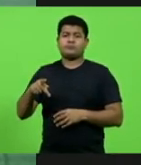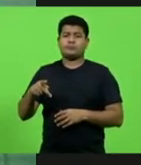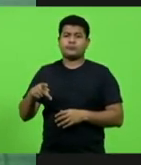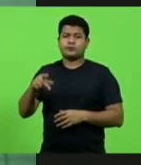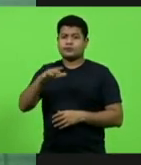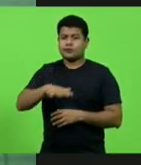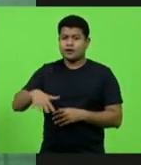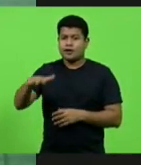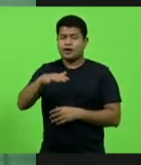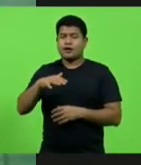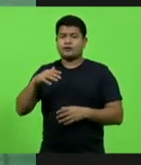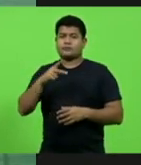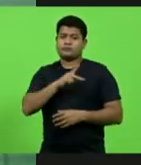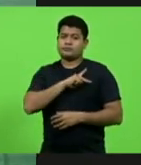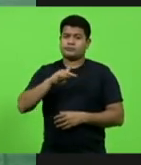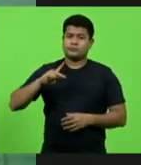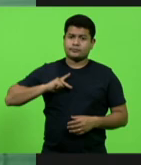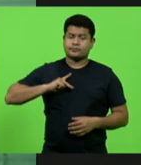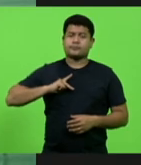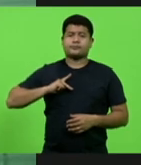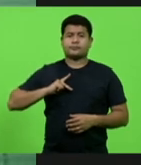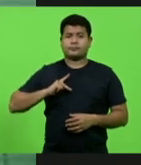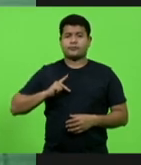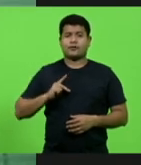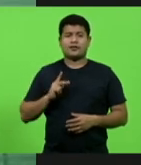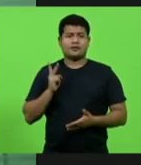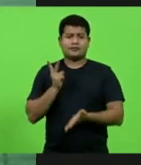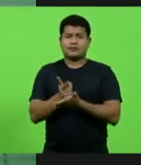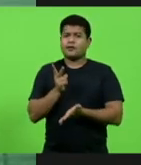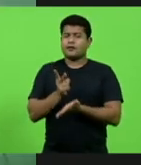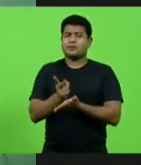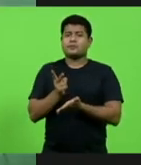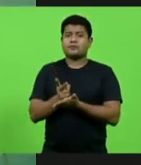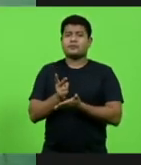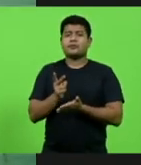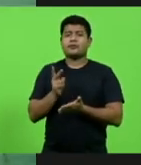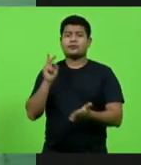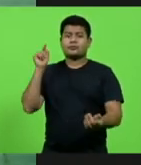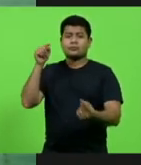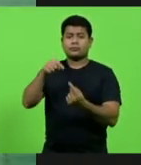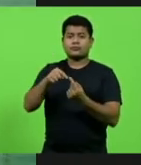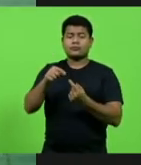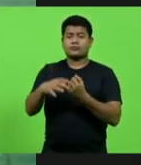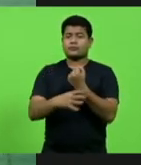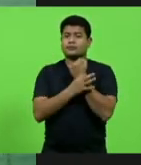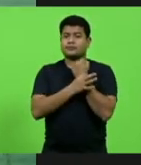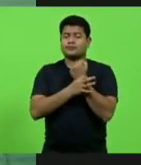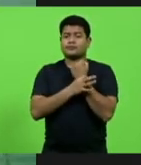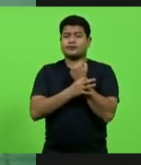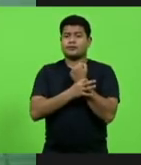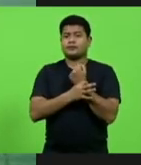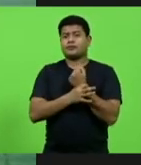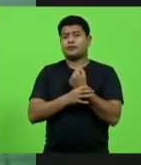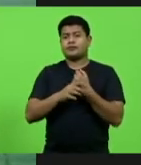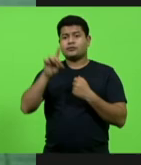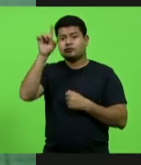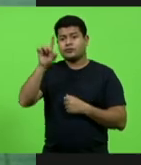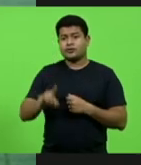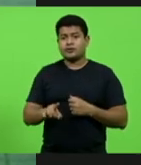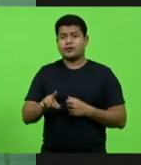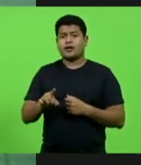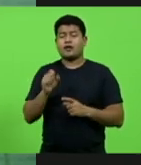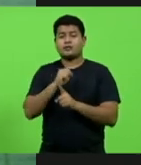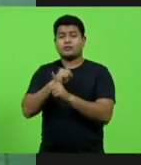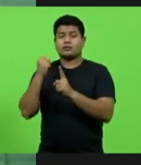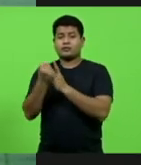pública, sempre foi no sentido de garantir o direito social à educação. E